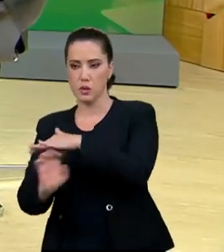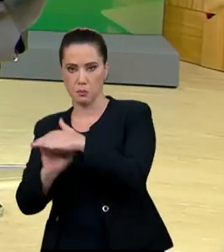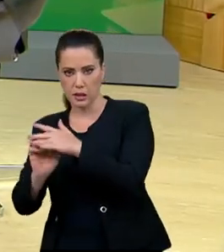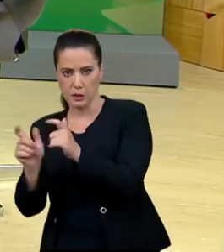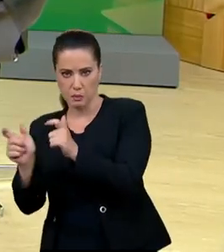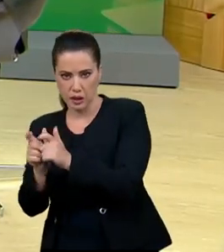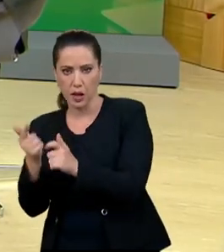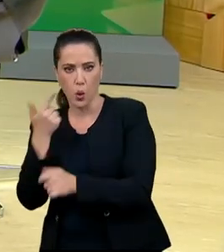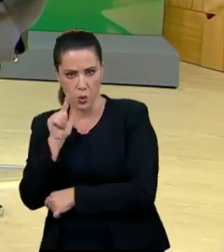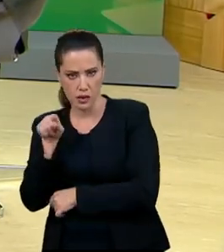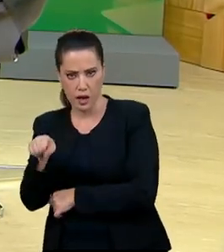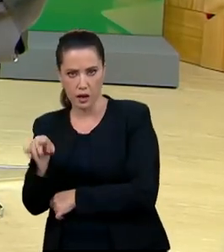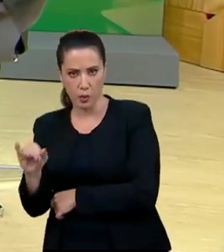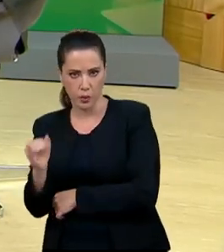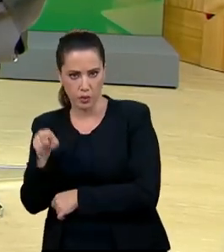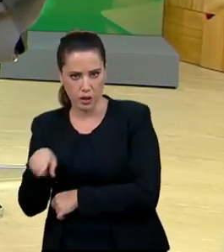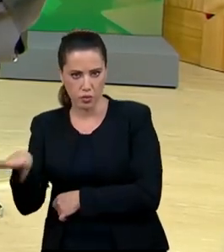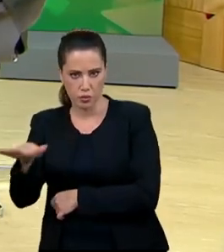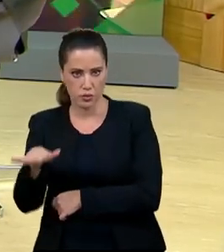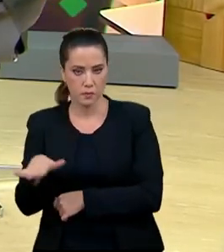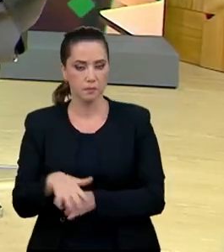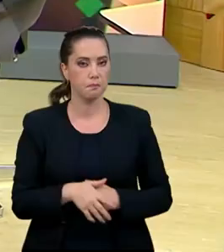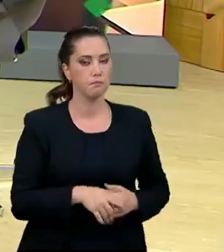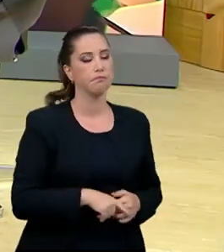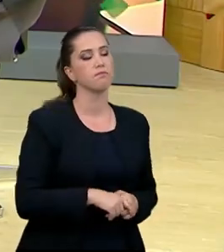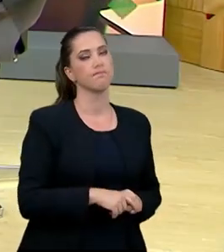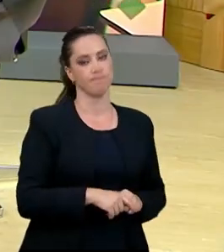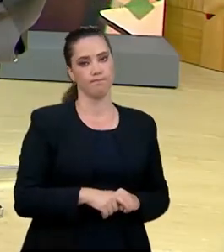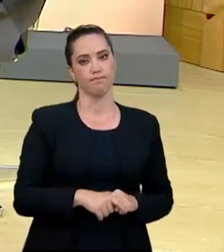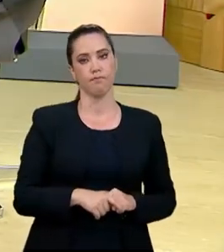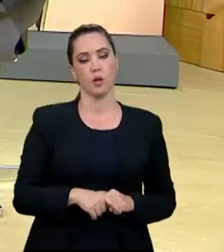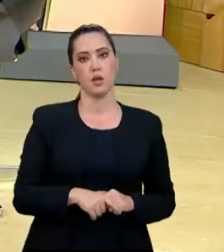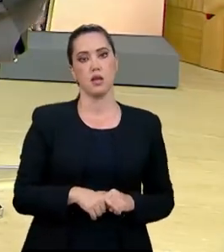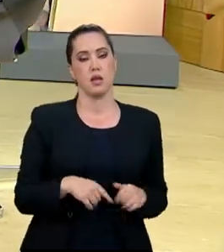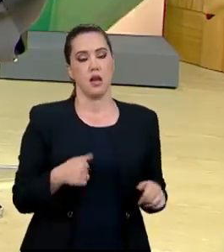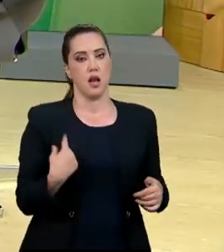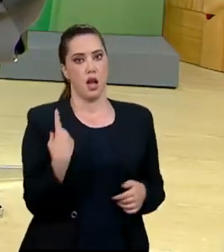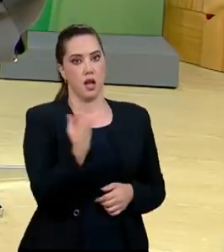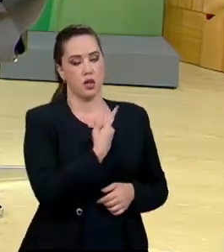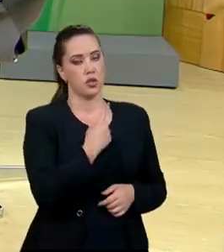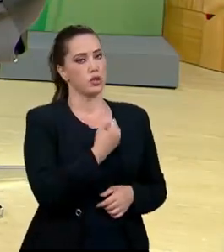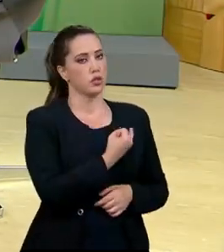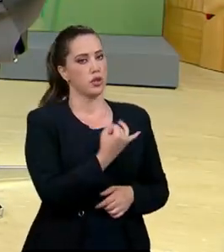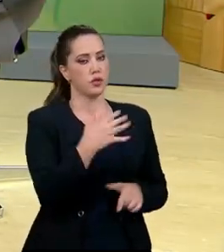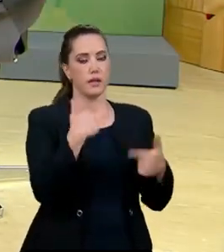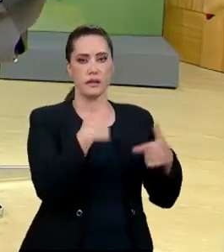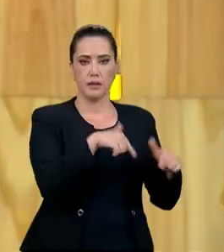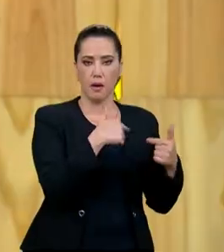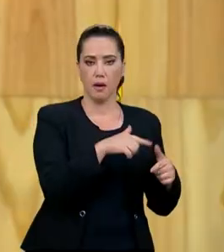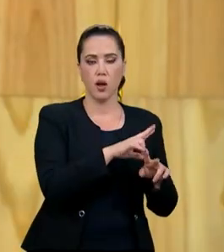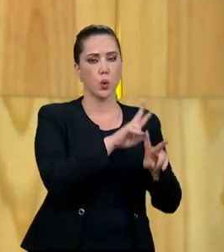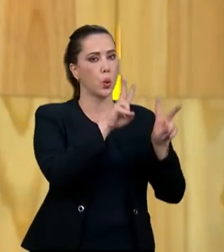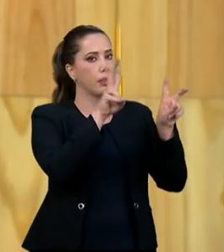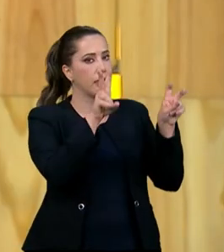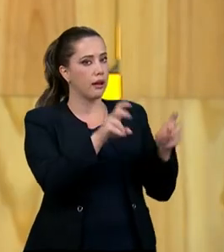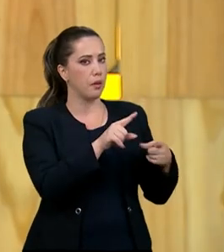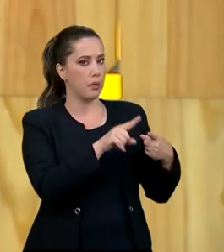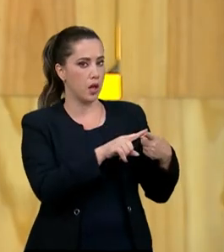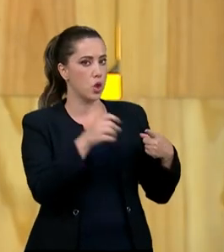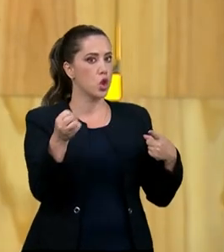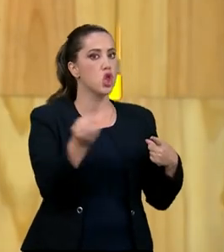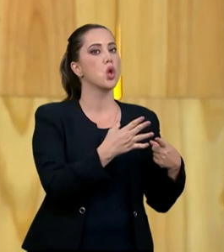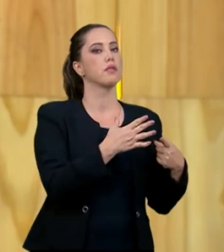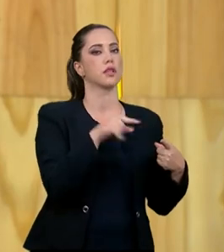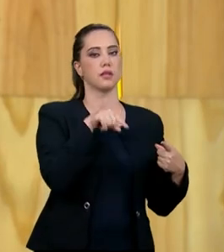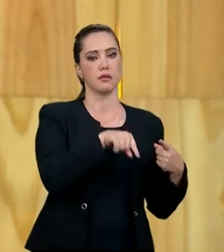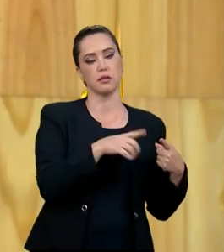país? Paulo, a gente tem várias ações nessa frente inovação. Eu acho que é importante destacar, por